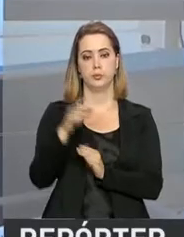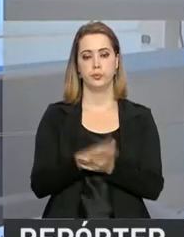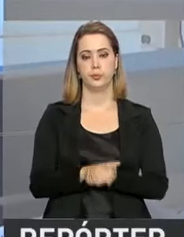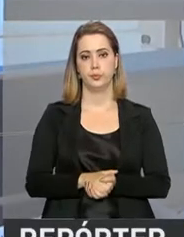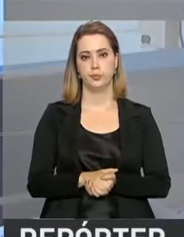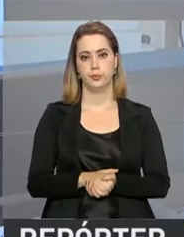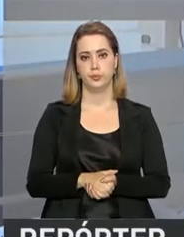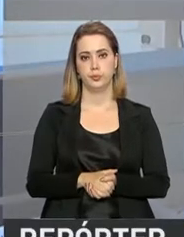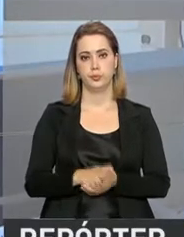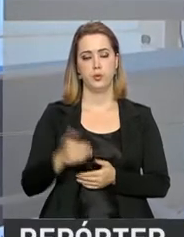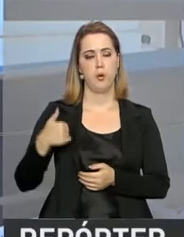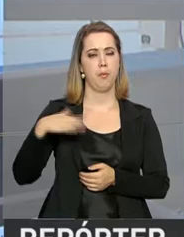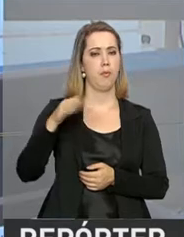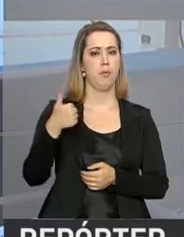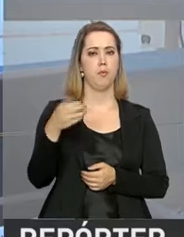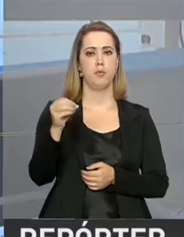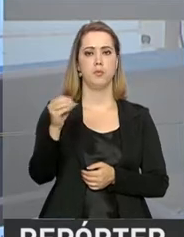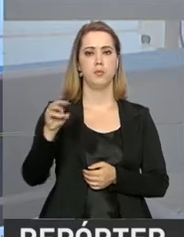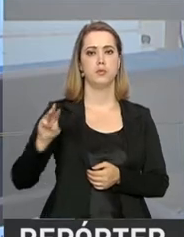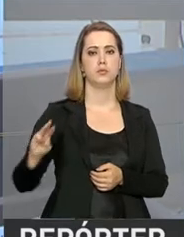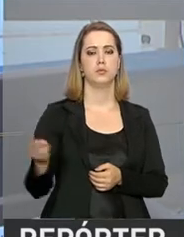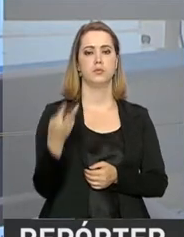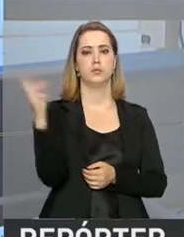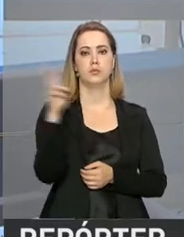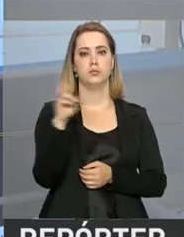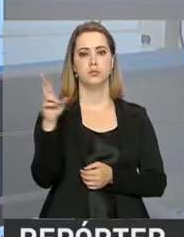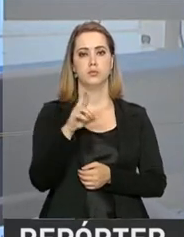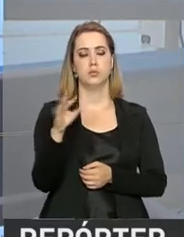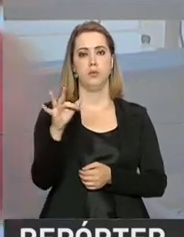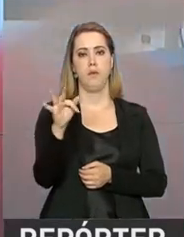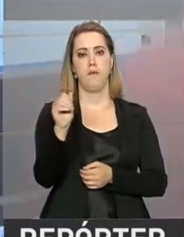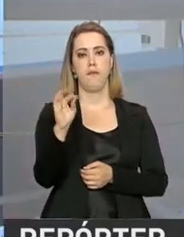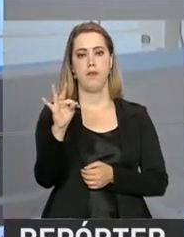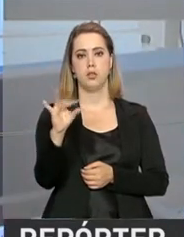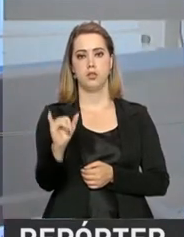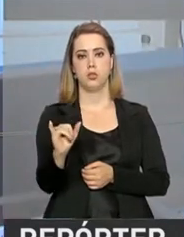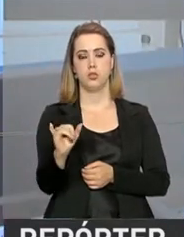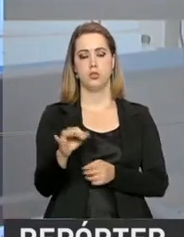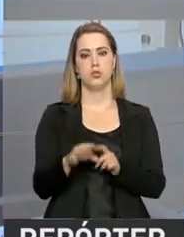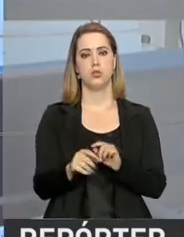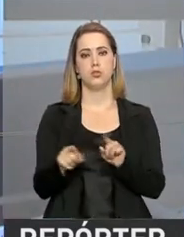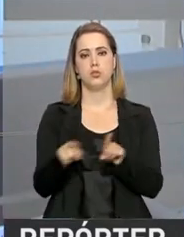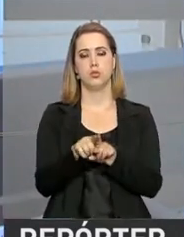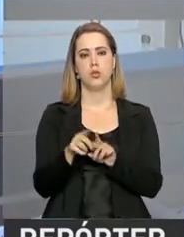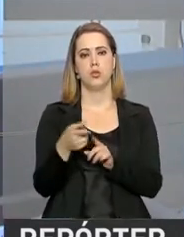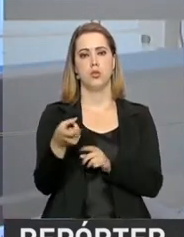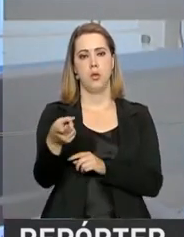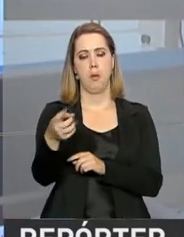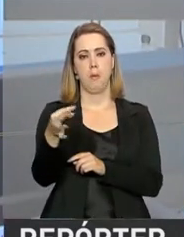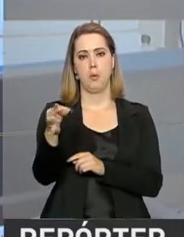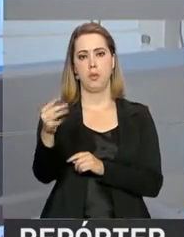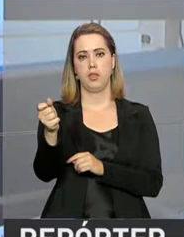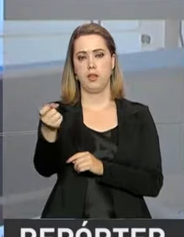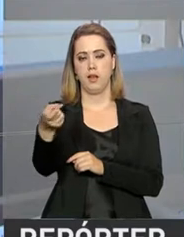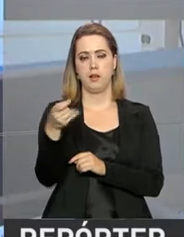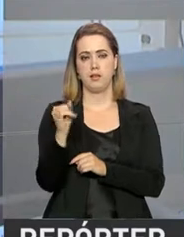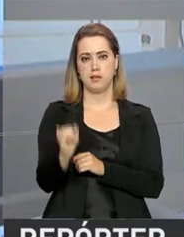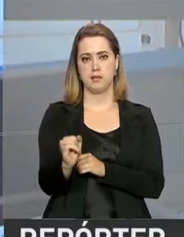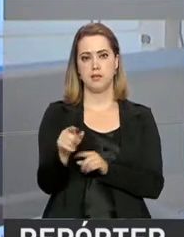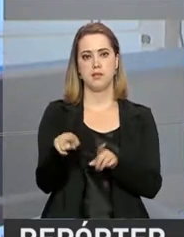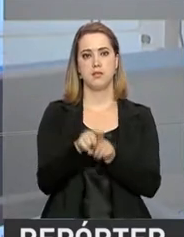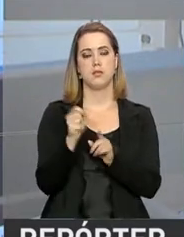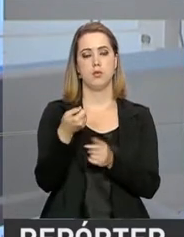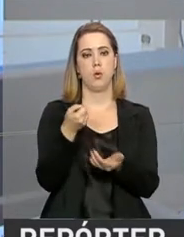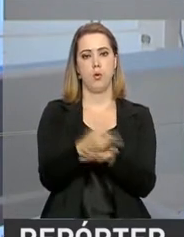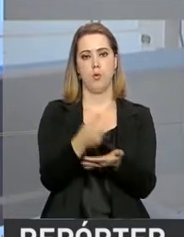mais de 100 milhões de reais para o fundo de amparo ao trabalhador do táxi a idéia é financiar a compra de veículos